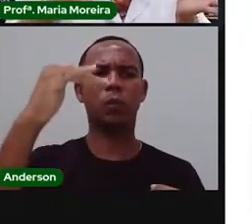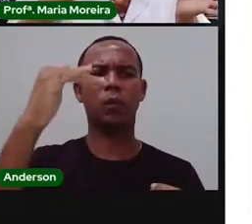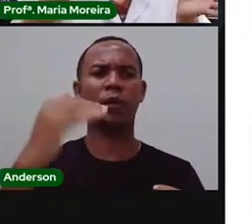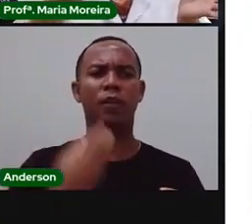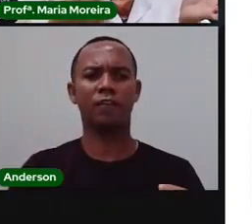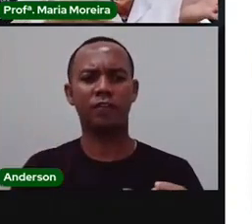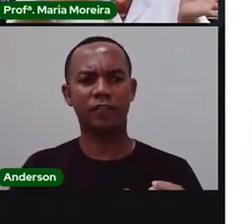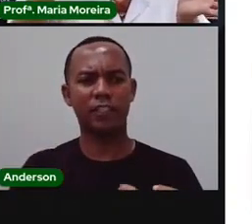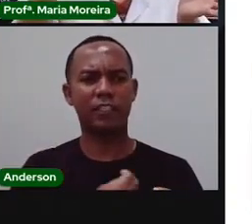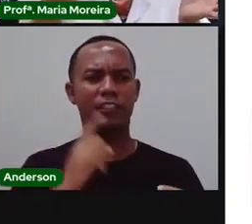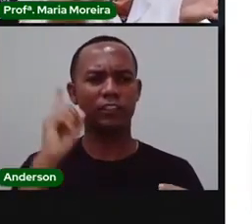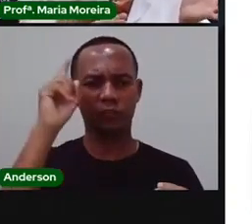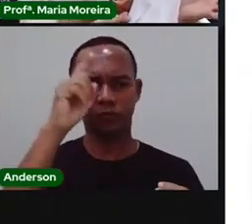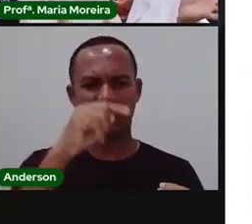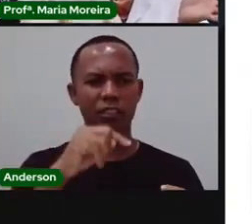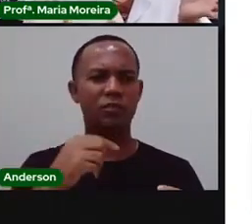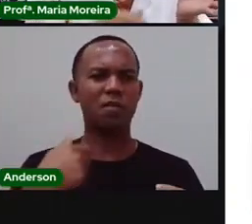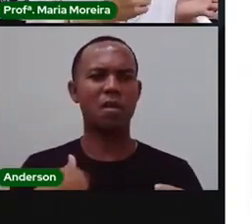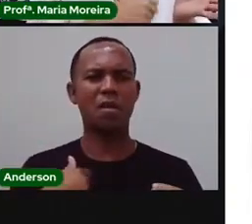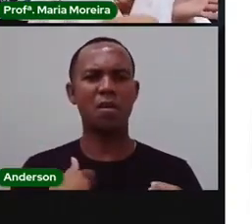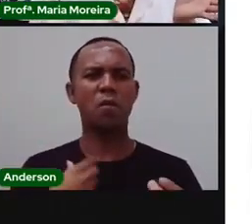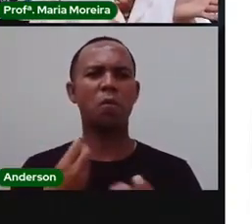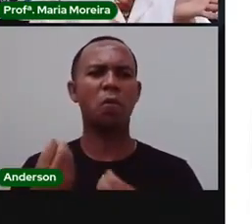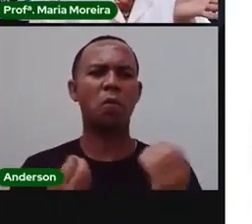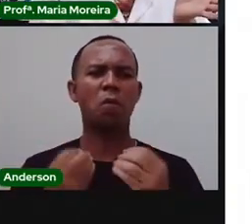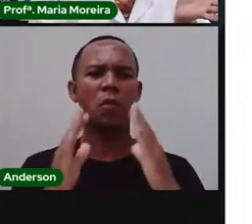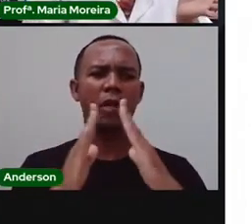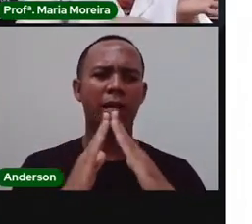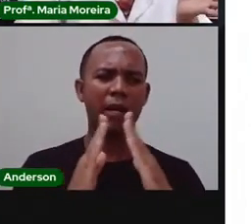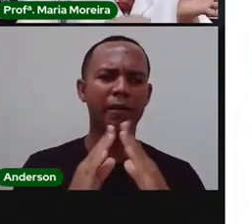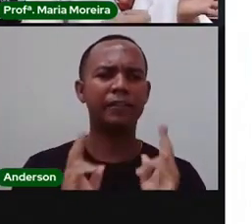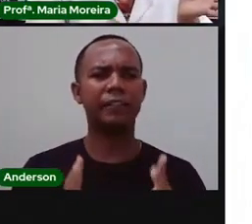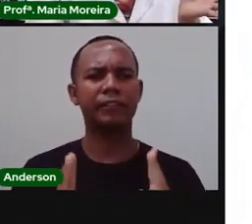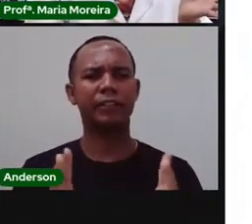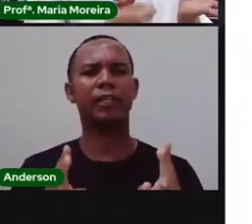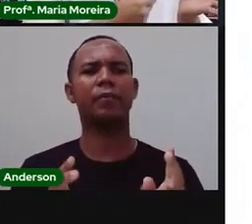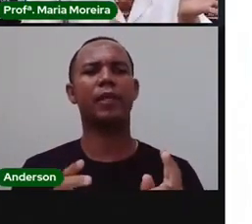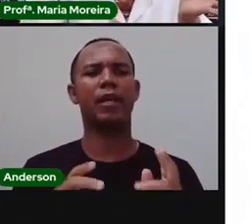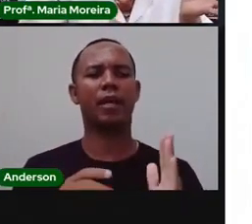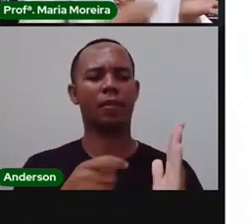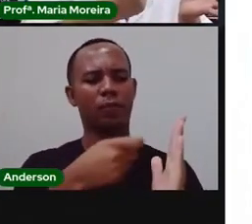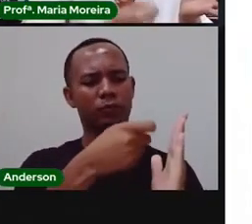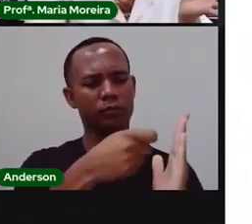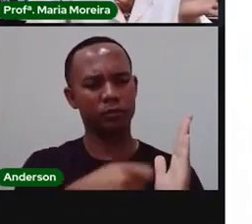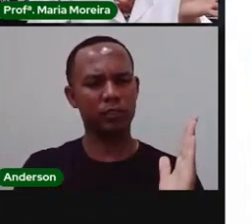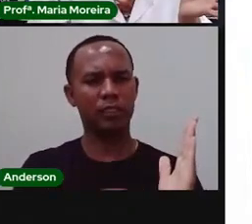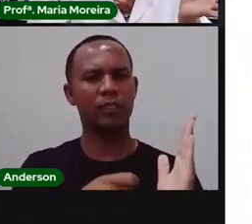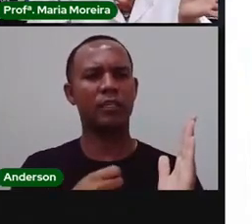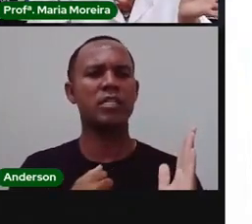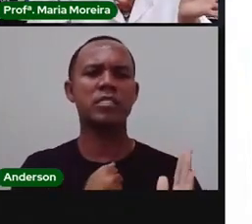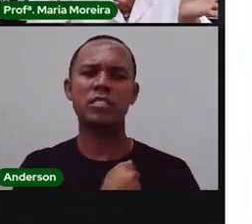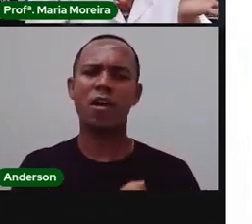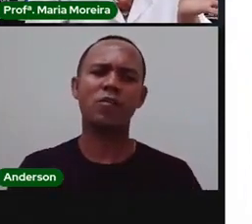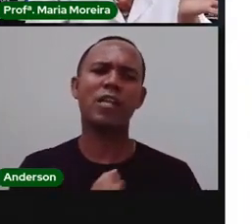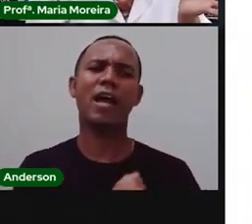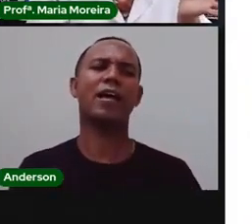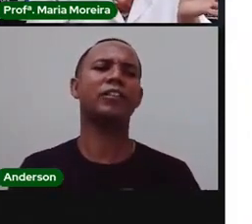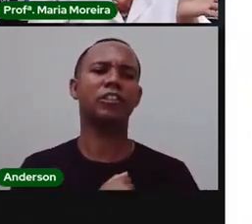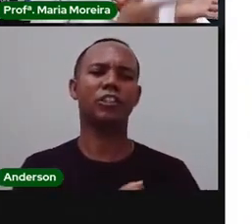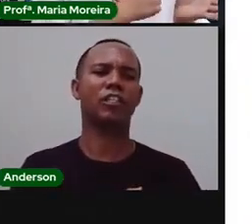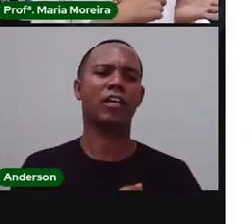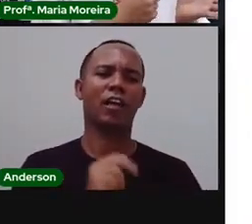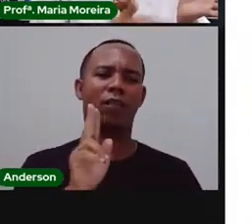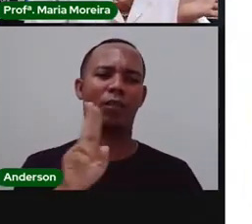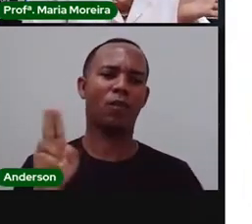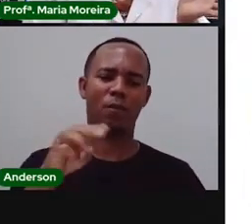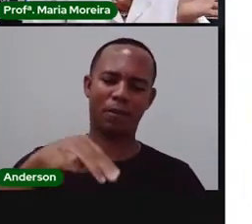vida difícil. Estou me cuidando. Estou em isolamento. E embaixo eu iria colocar: com saudades, a sua amiga Maria. Eu teria que